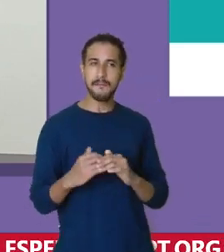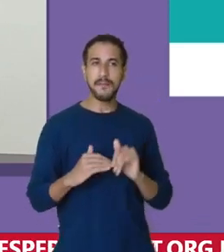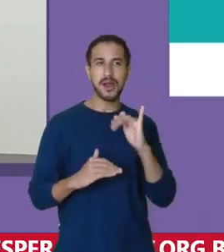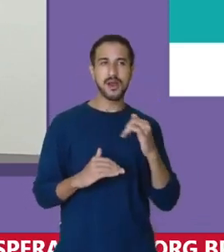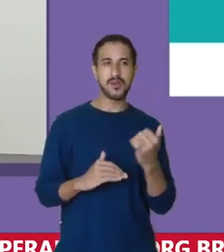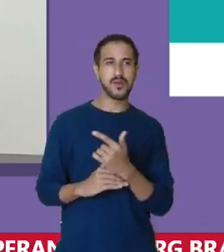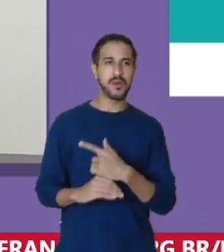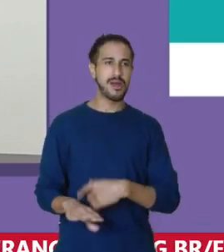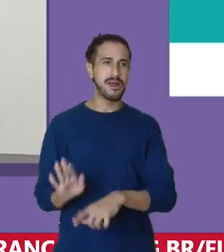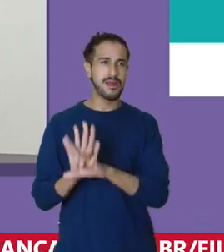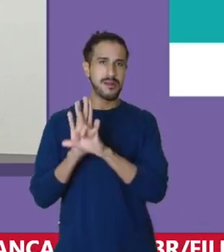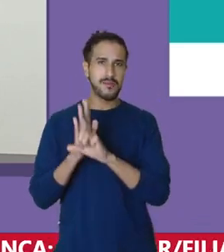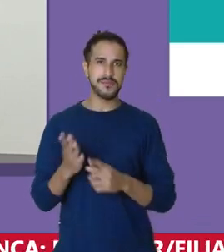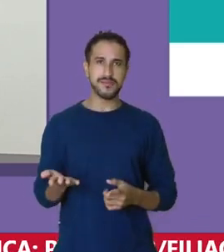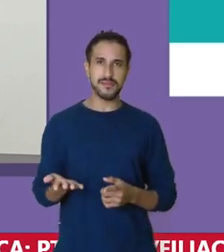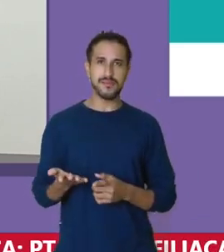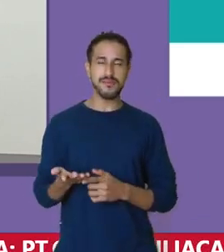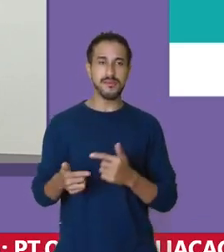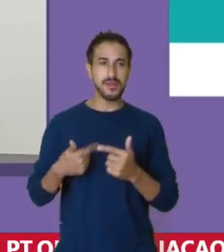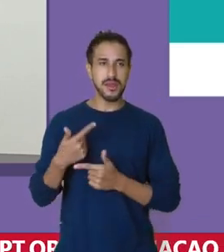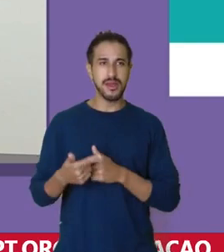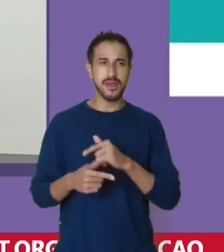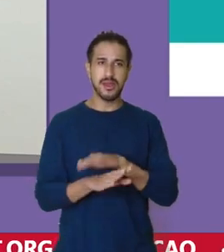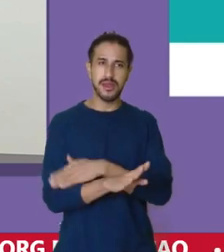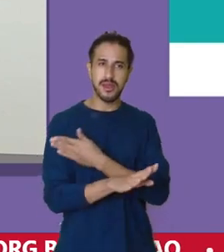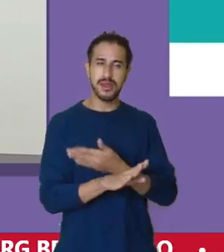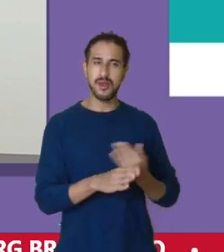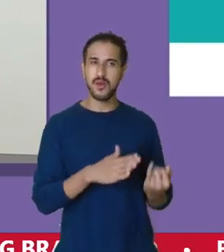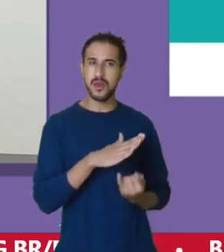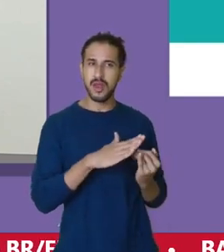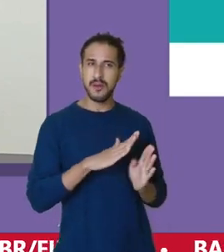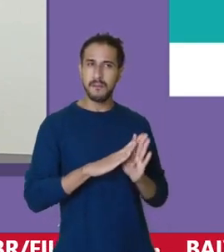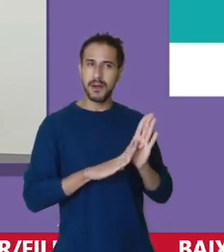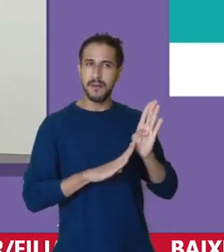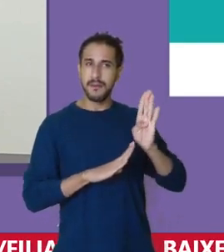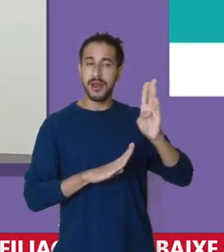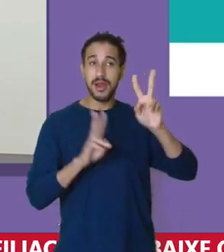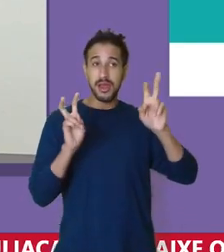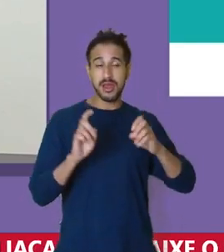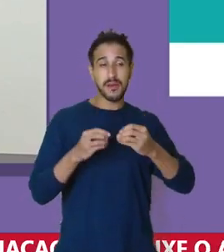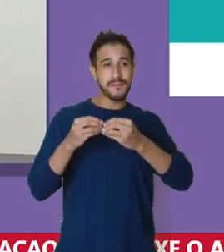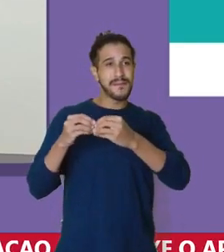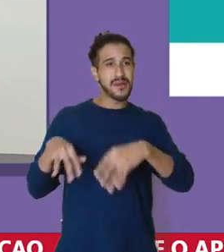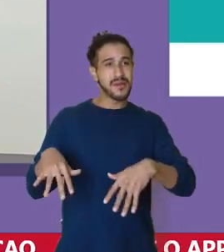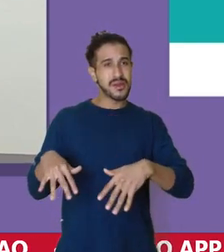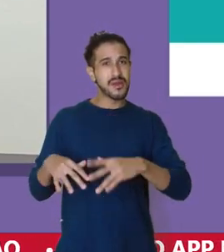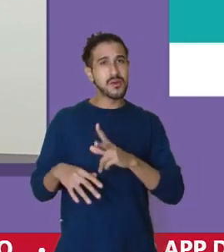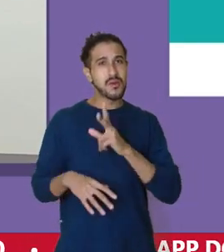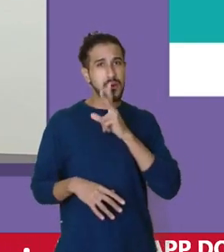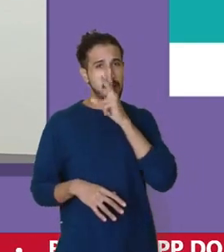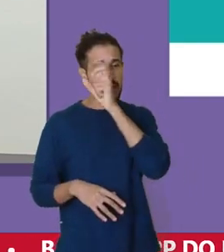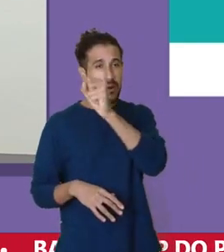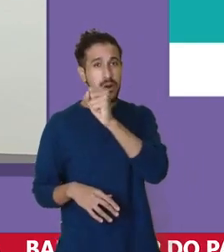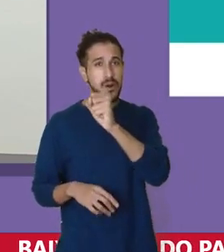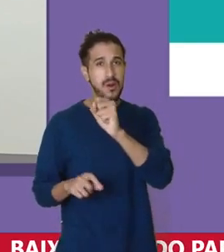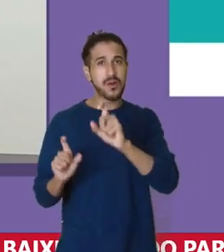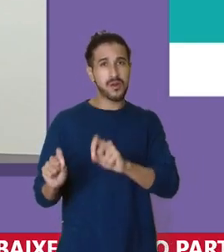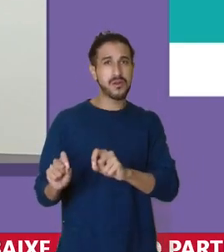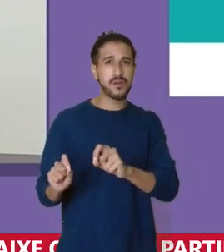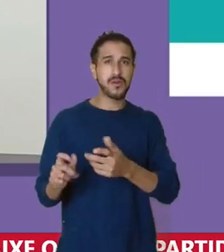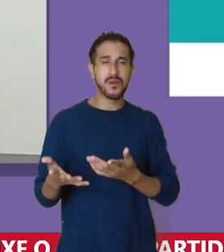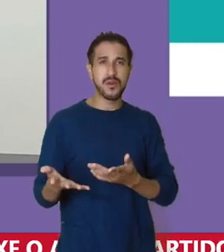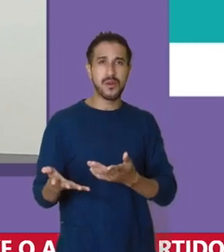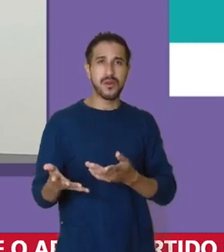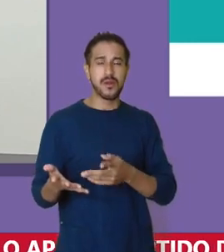o legislado, o trabalho intermitente, a informalidade vai crescendo e isso vai afetando de forma gradativa